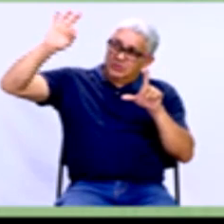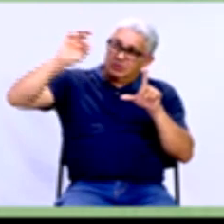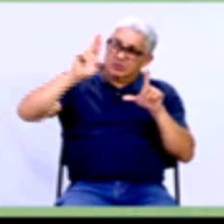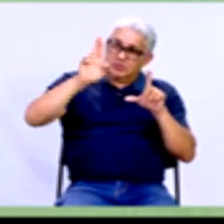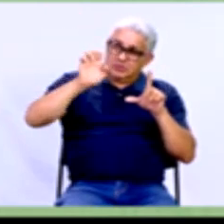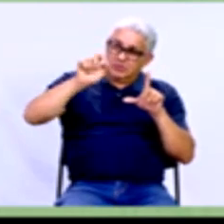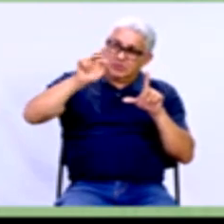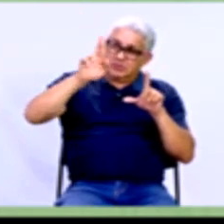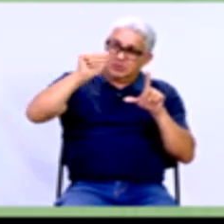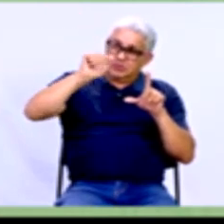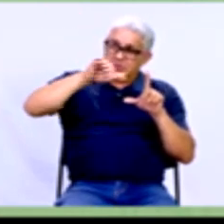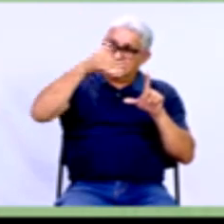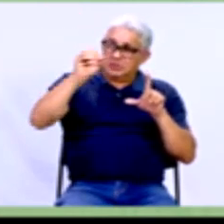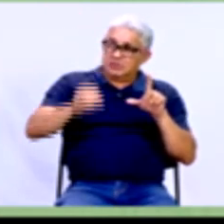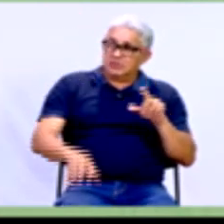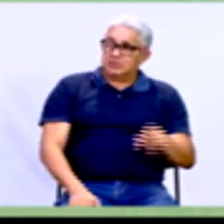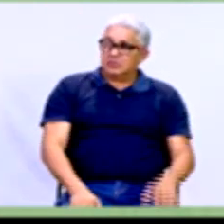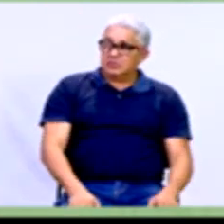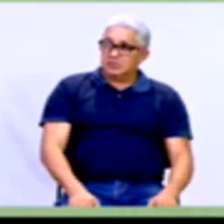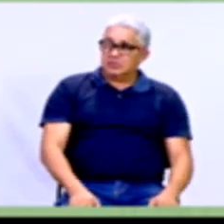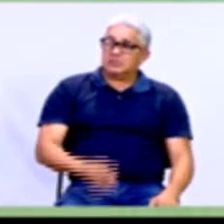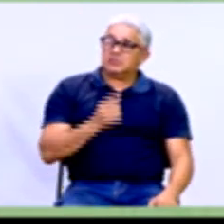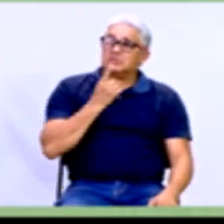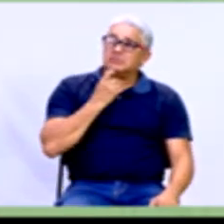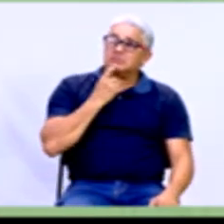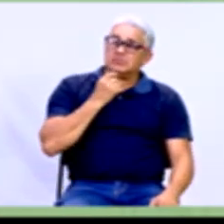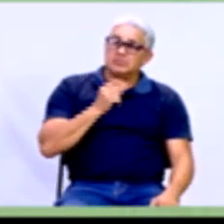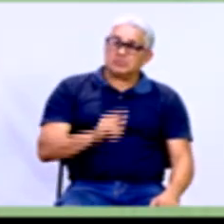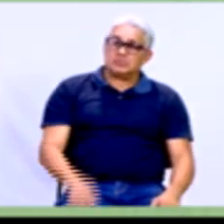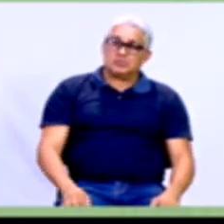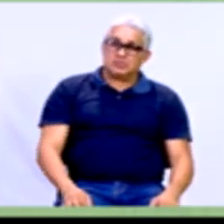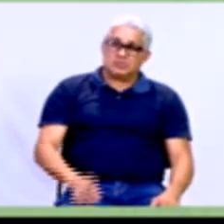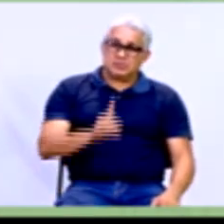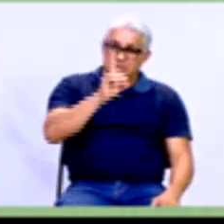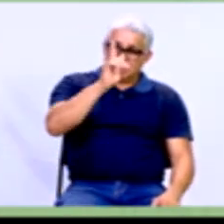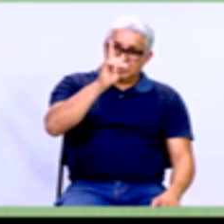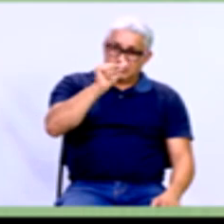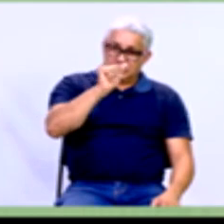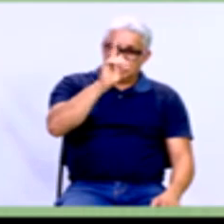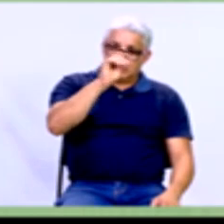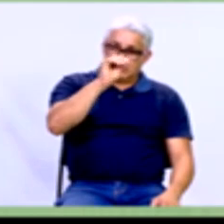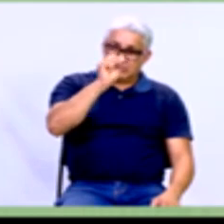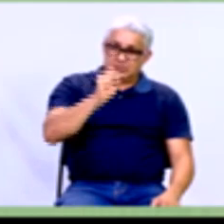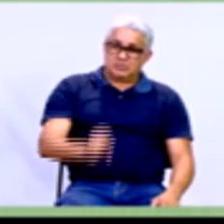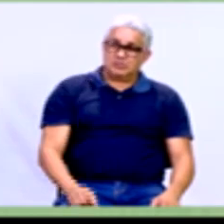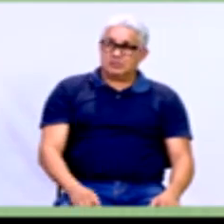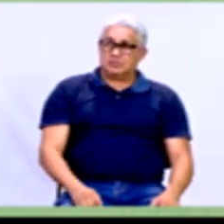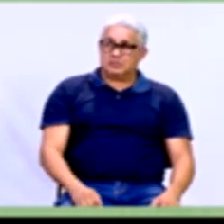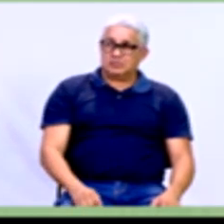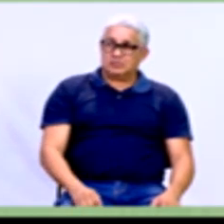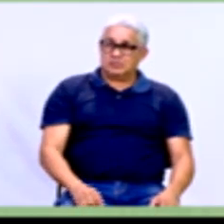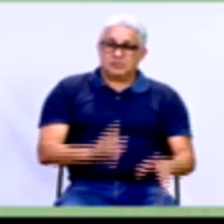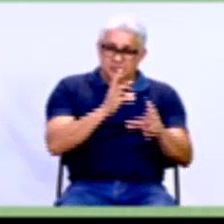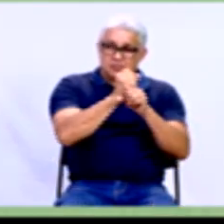né? Com os dados aqui, que a gente encontrou dentro da equação.